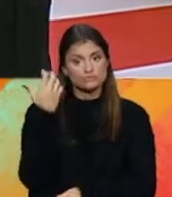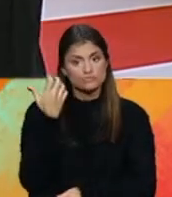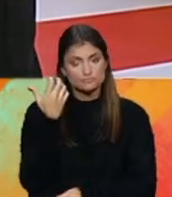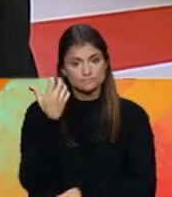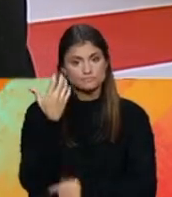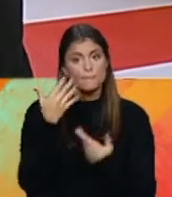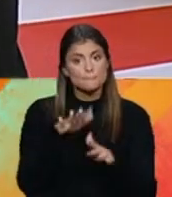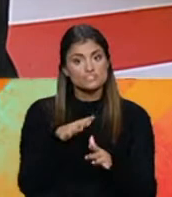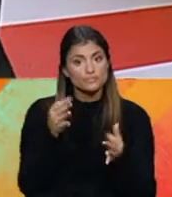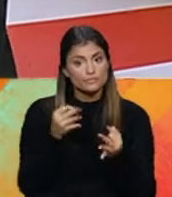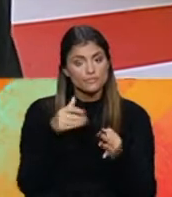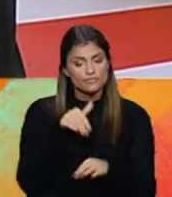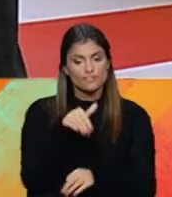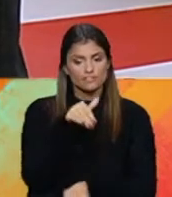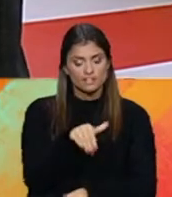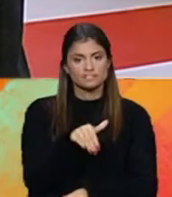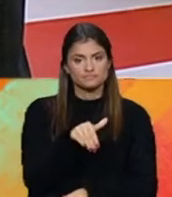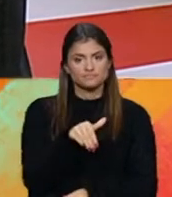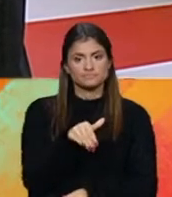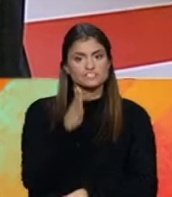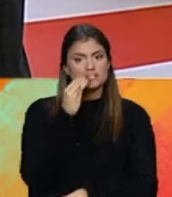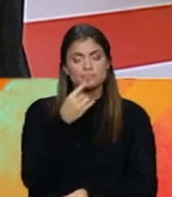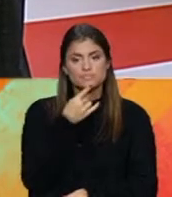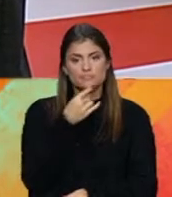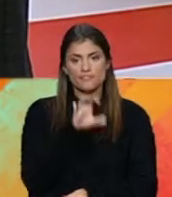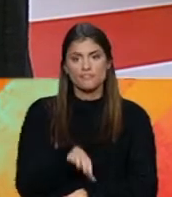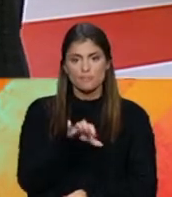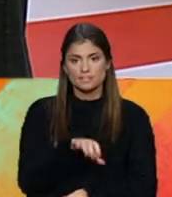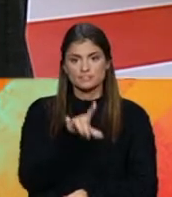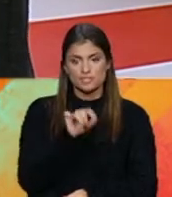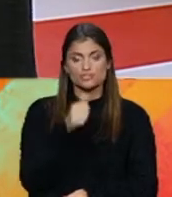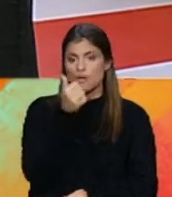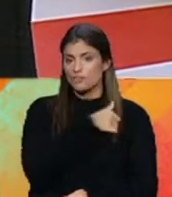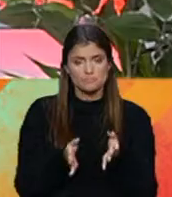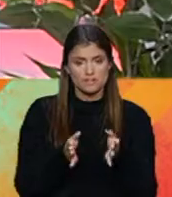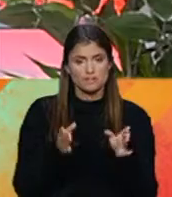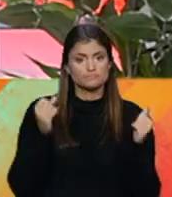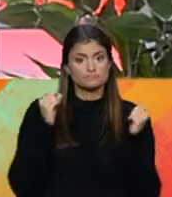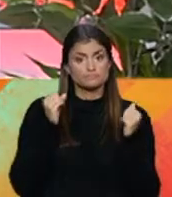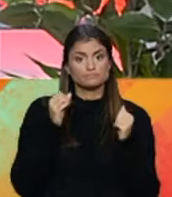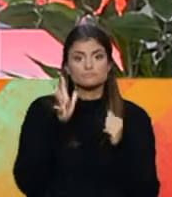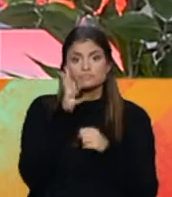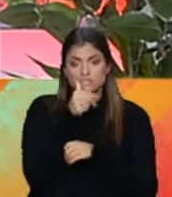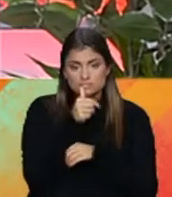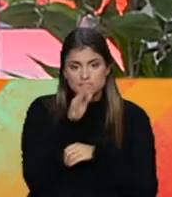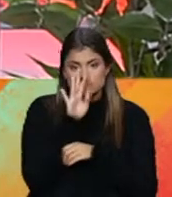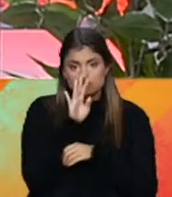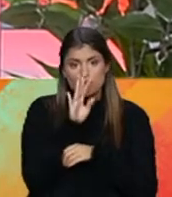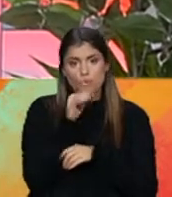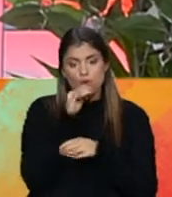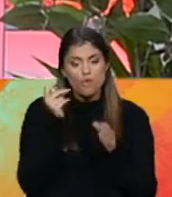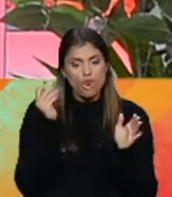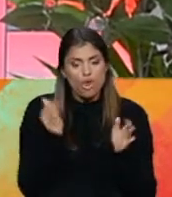mas mas realmente Vamos tentar perceber de que forma é que eles também sofrem com o frio e curto de ambientes mais